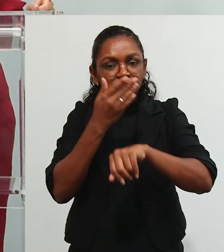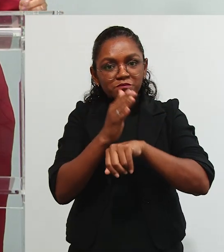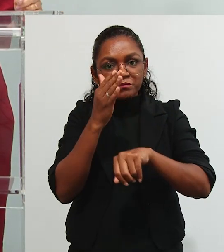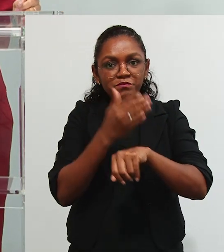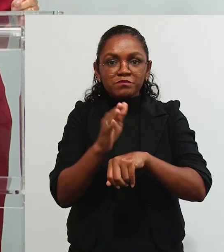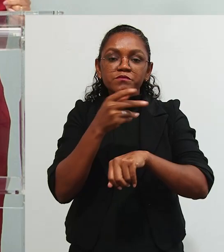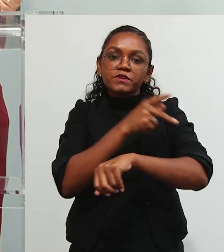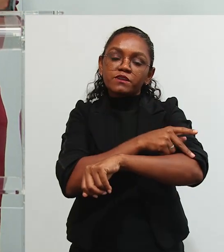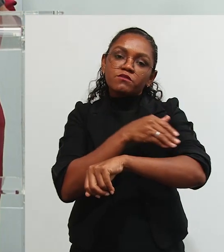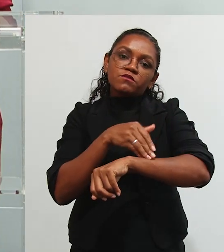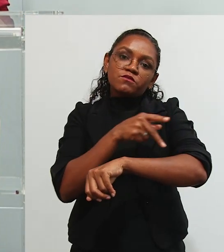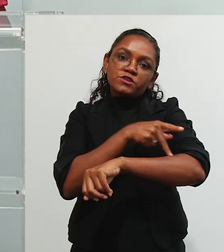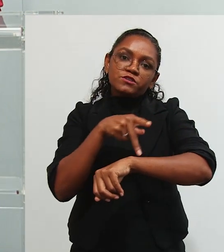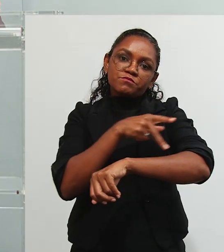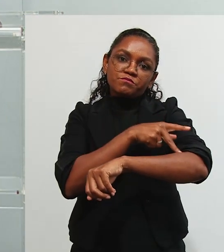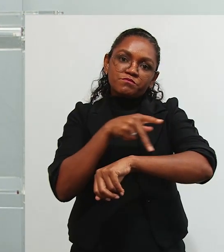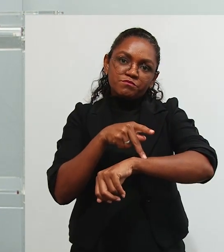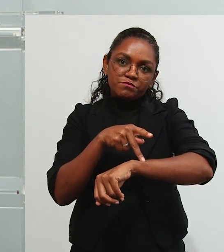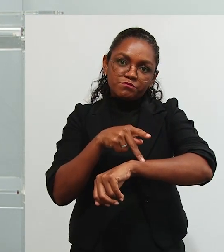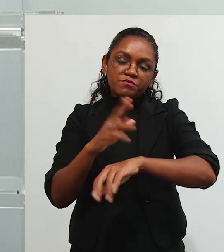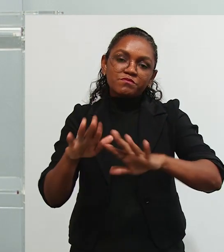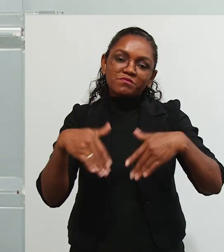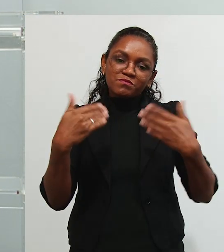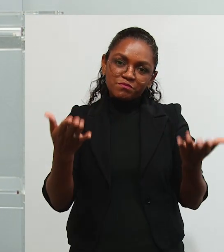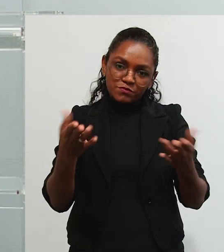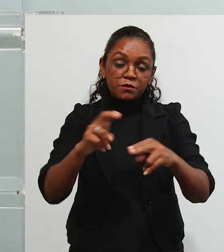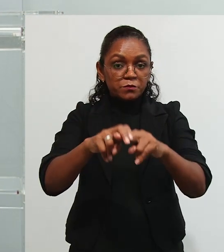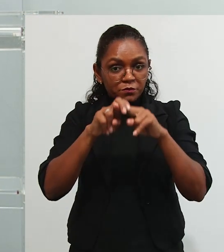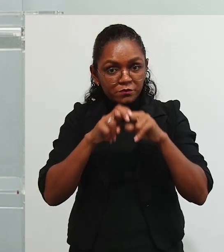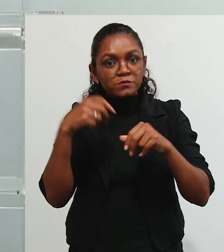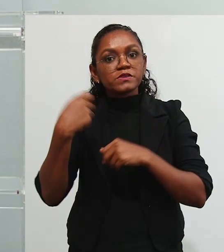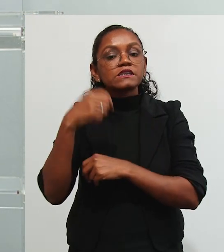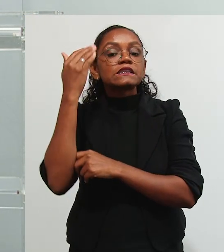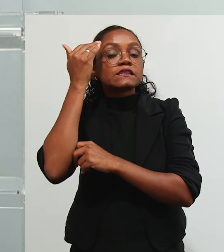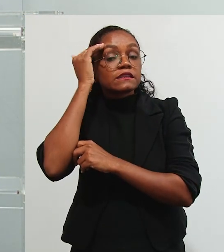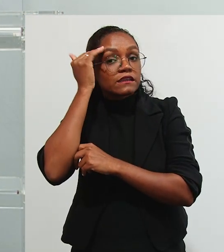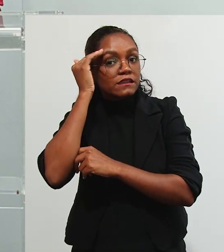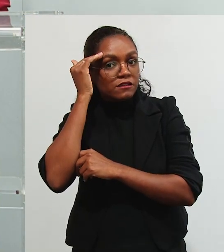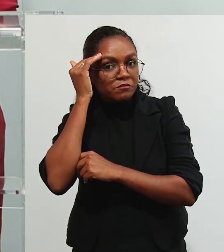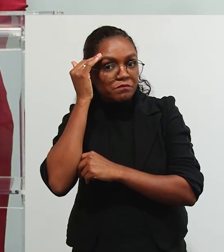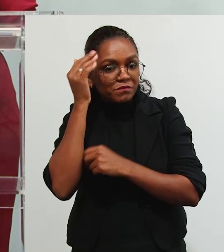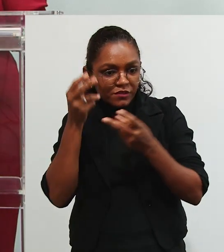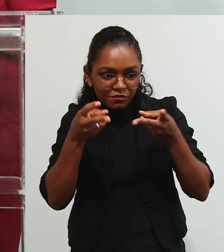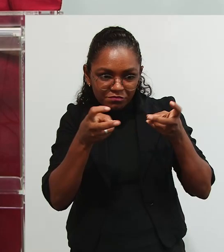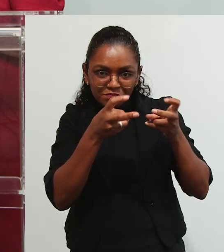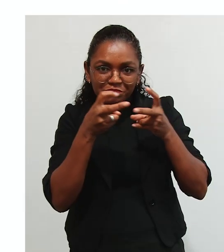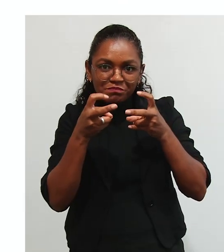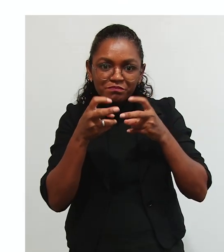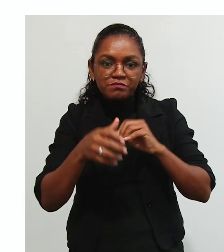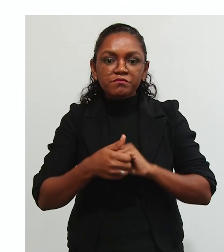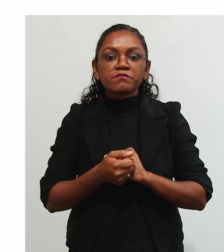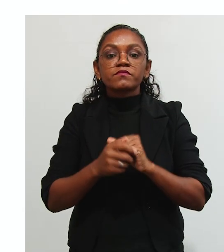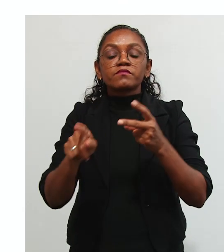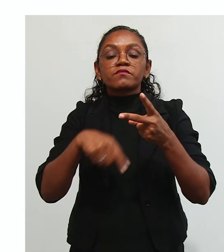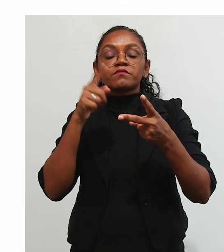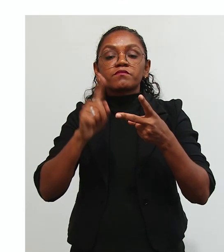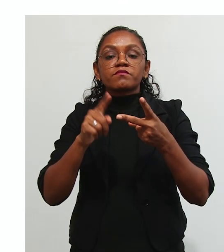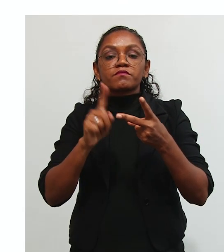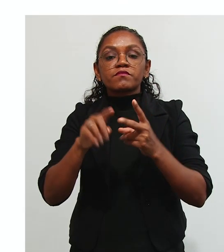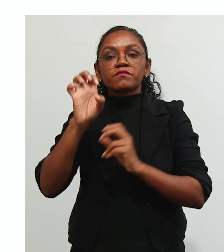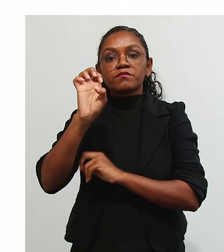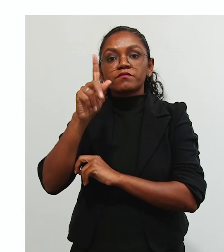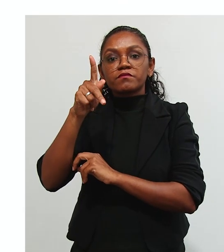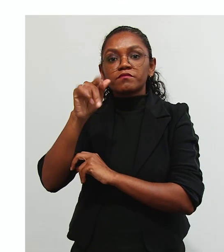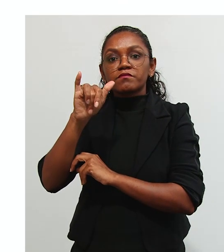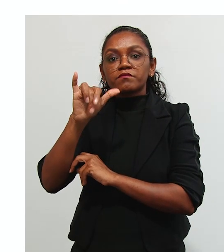práticas pedagógicas. Então, é importante entender o pragmatismo de Dewey nessa percepção. A epistemologia também é